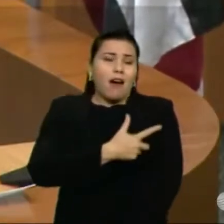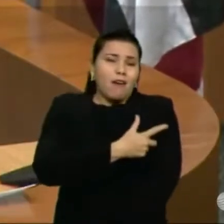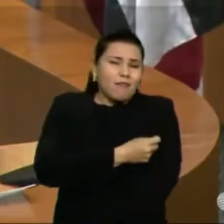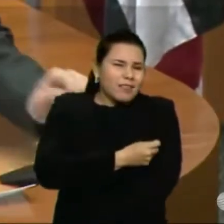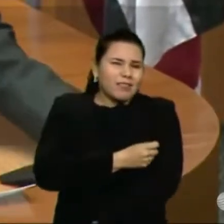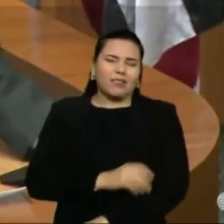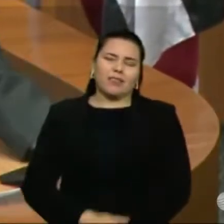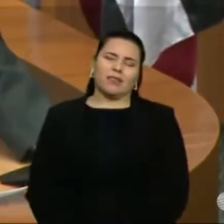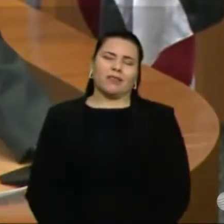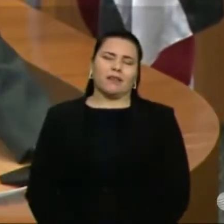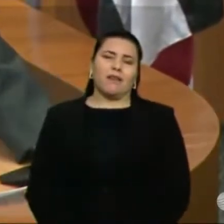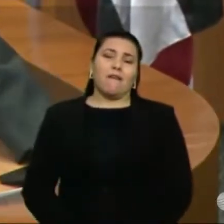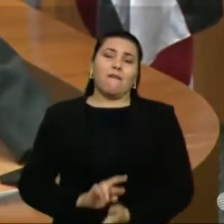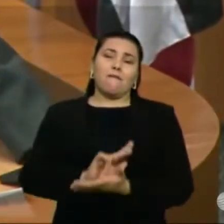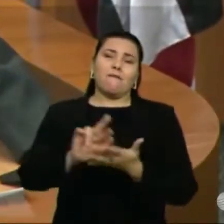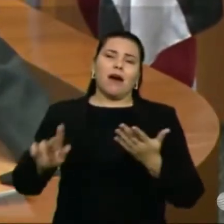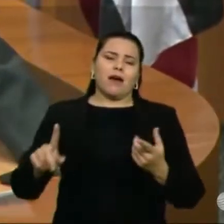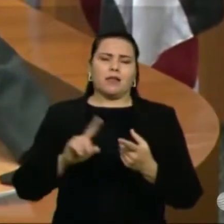difteria, tétano e coqueluche.